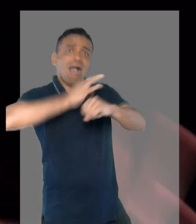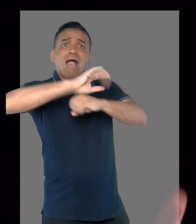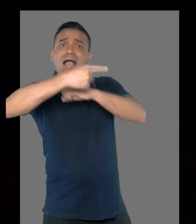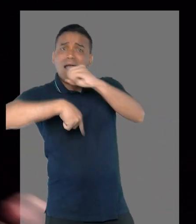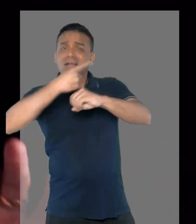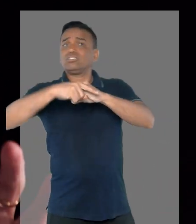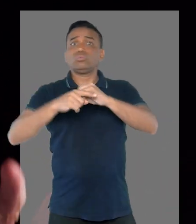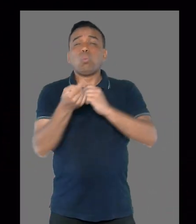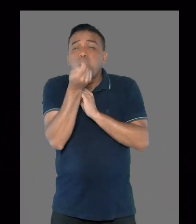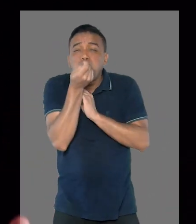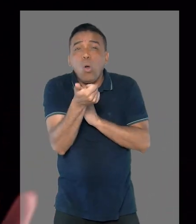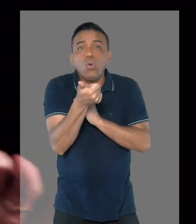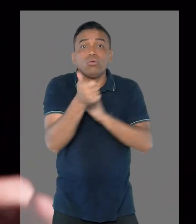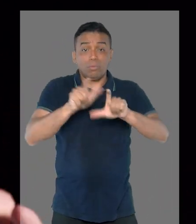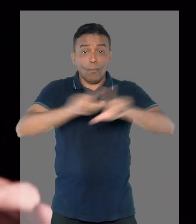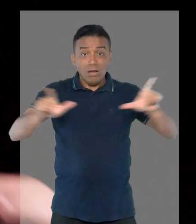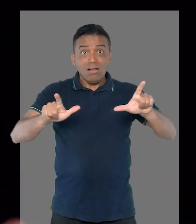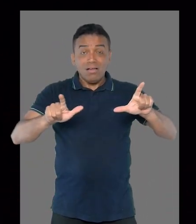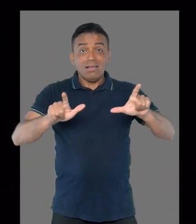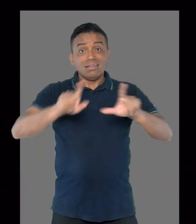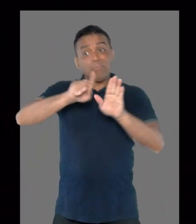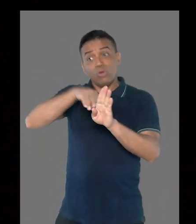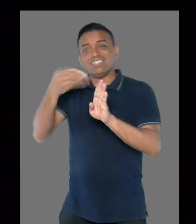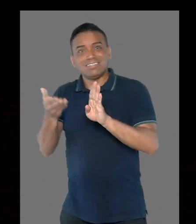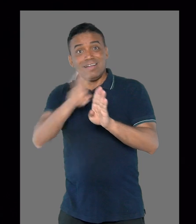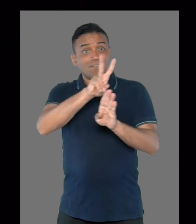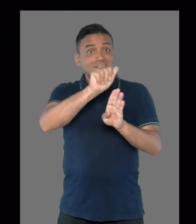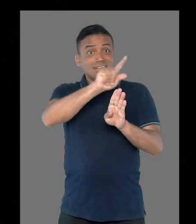Então, não é o vazio, mas é o que é a primeira coisa depois do vazio.